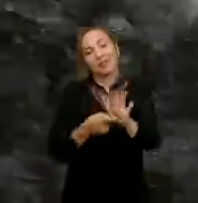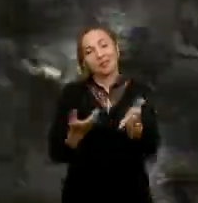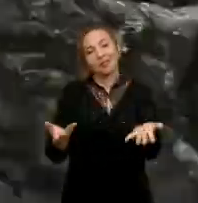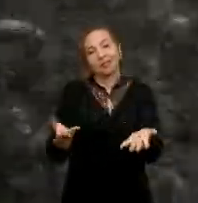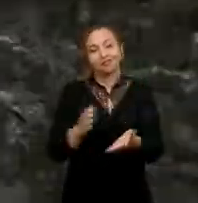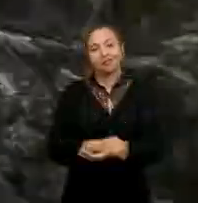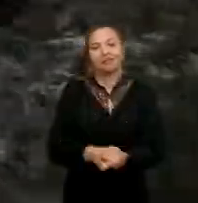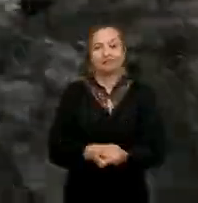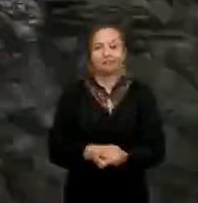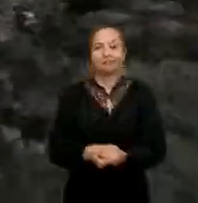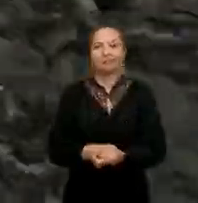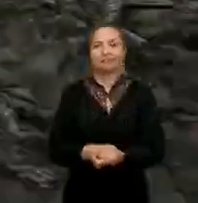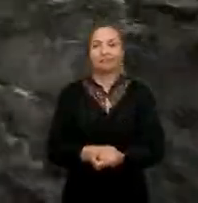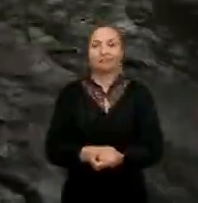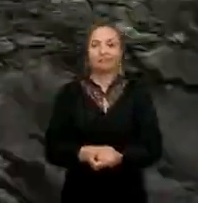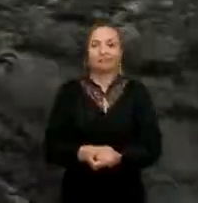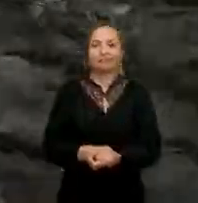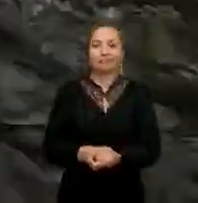né?